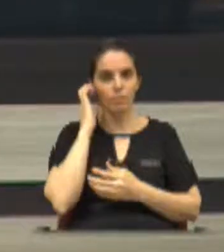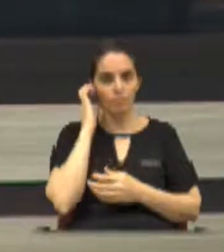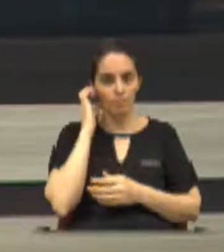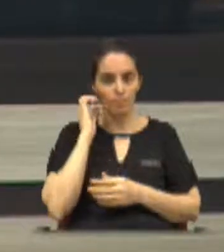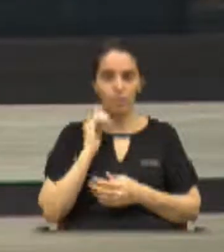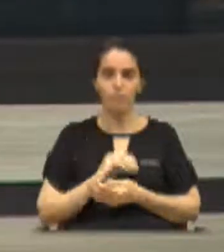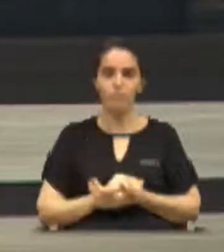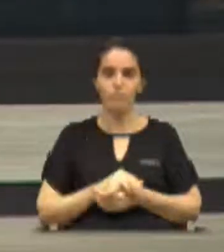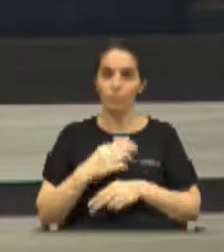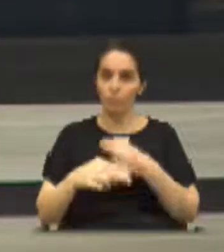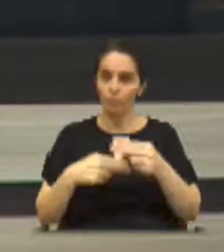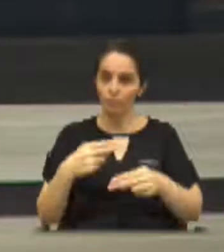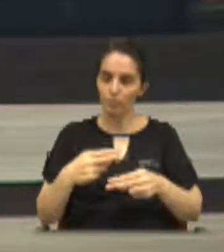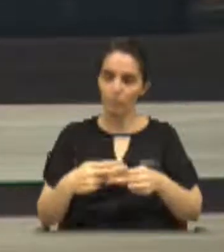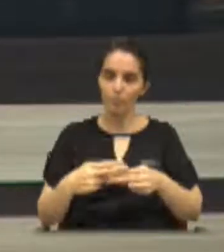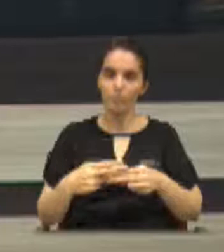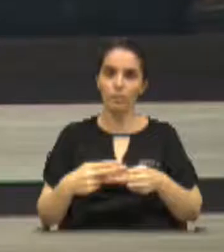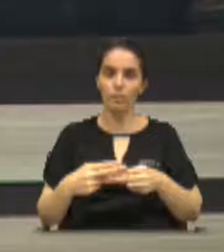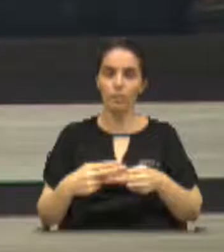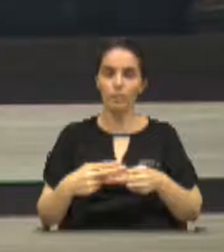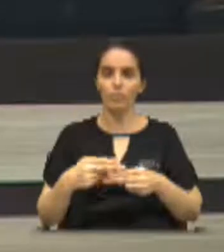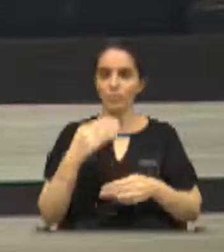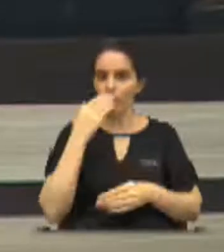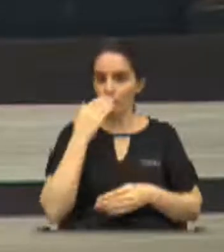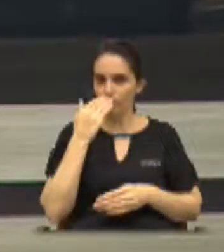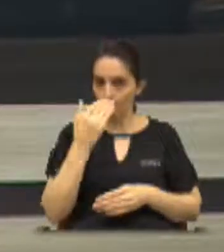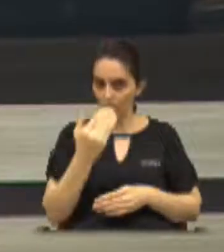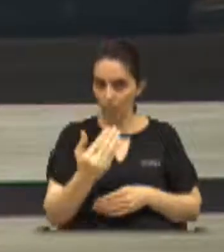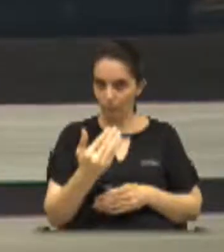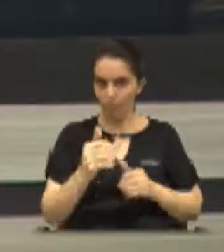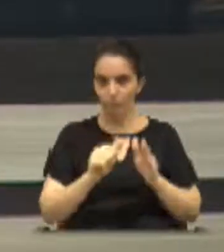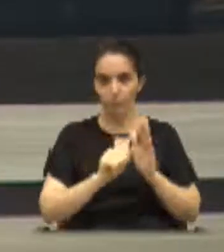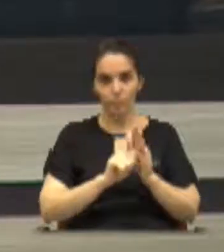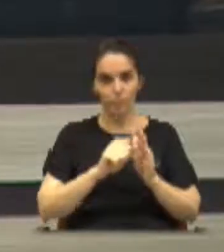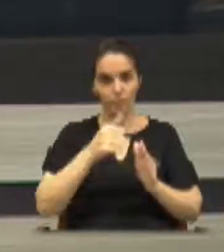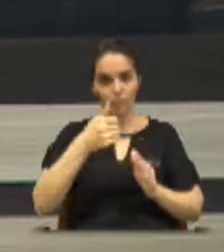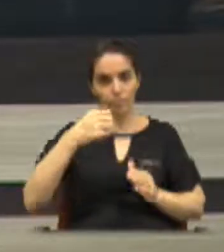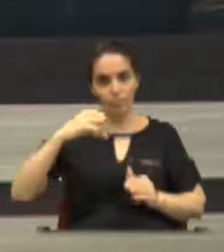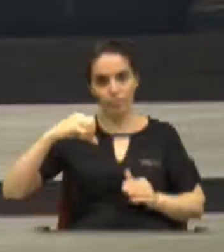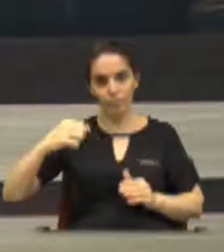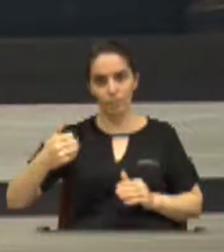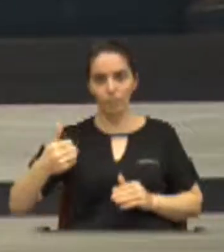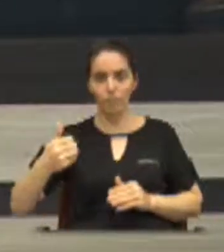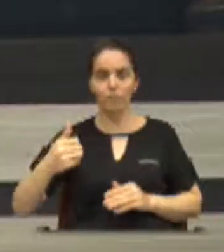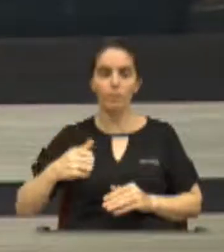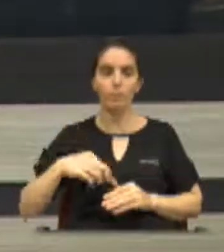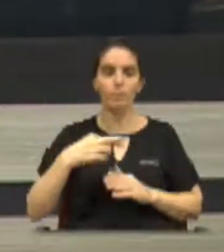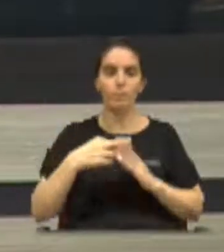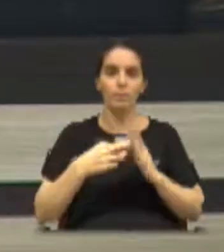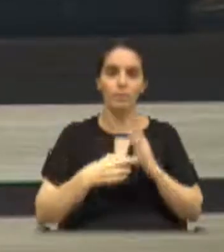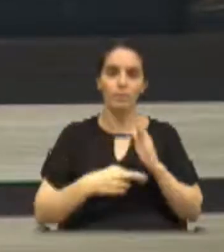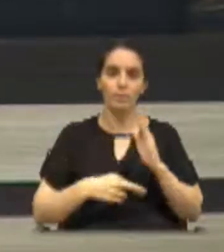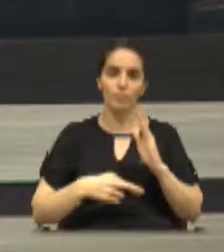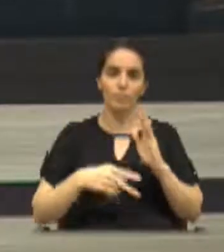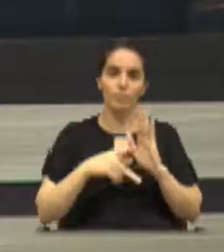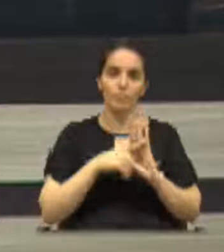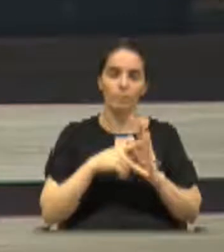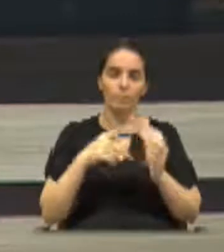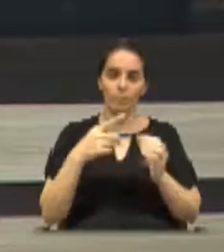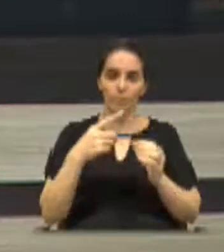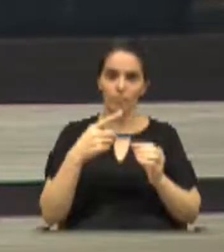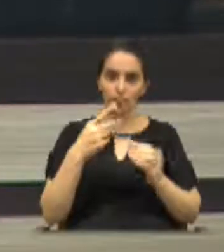vestindo assim perfeitamente a hipótese prelecionada no artigo 191, infine do Regimento Interno da Câmara Municipal de